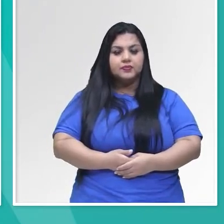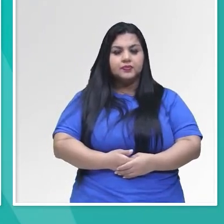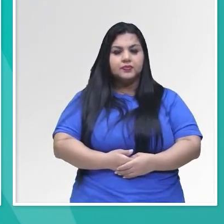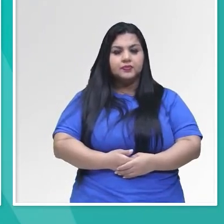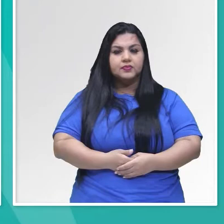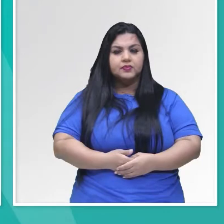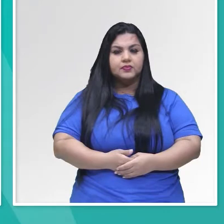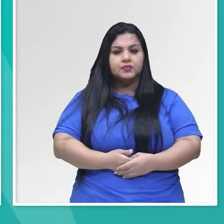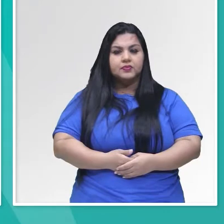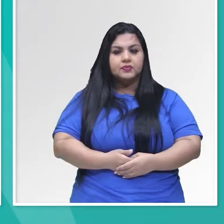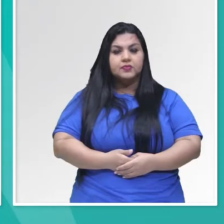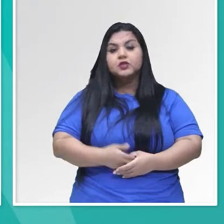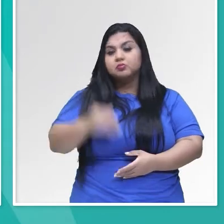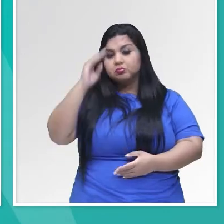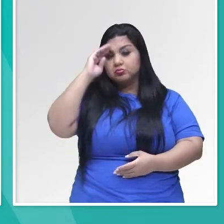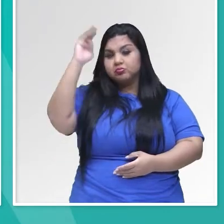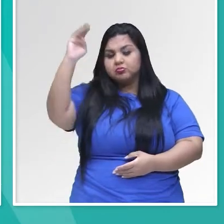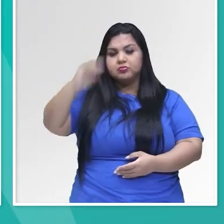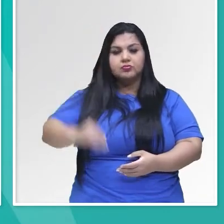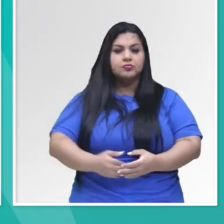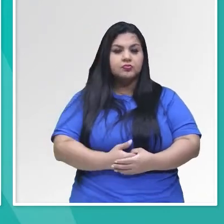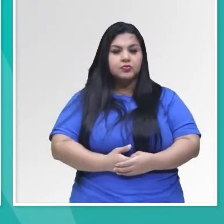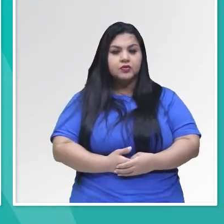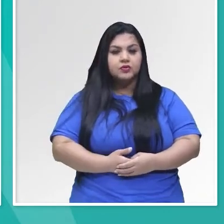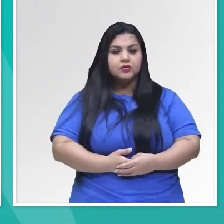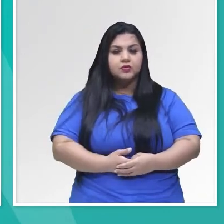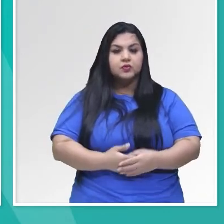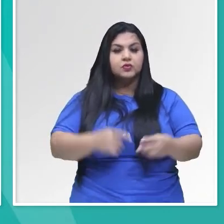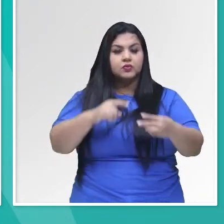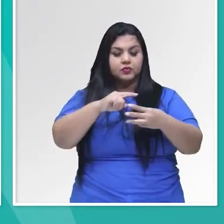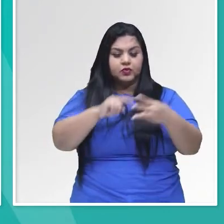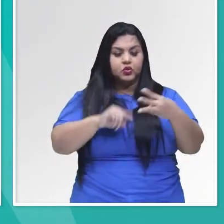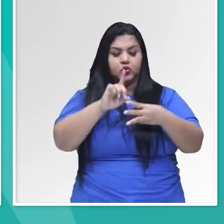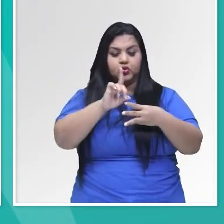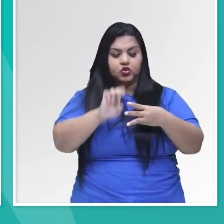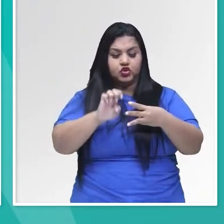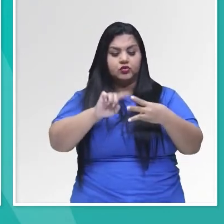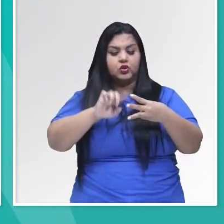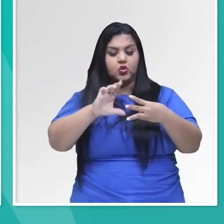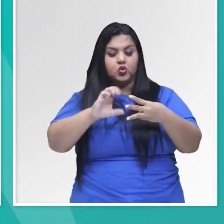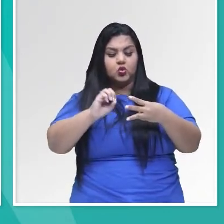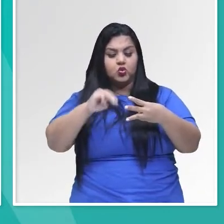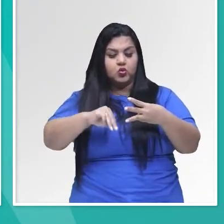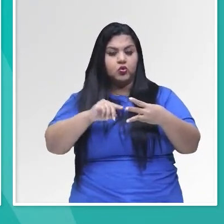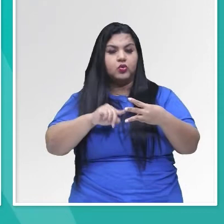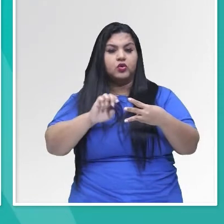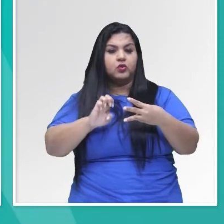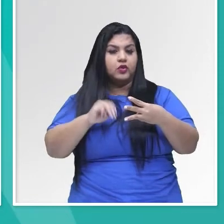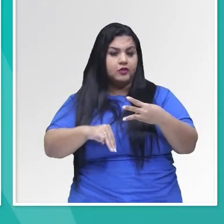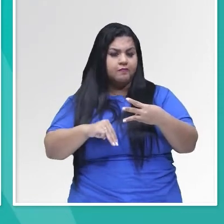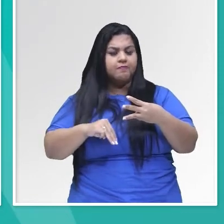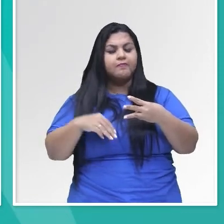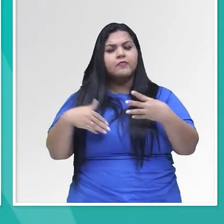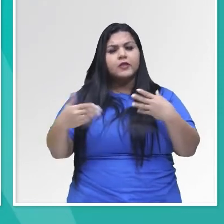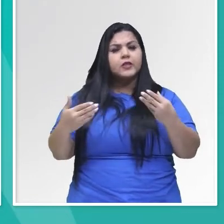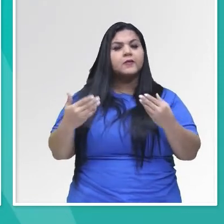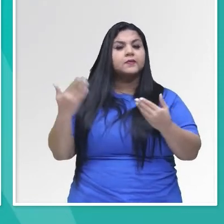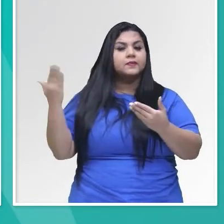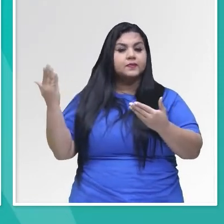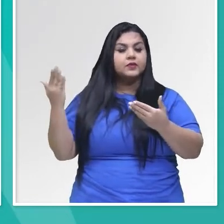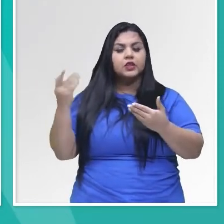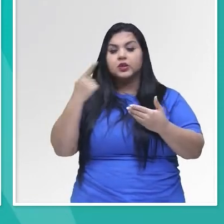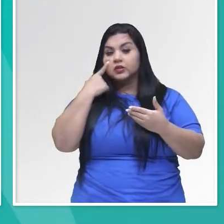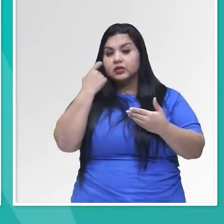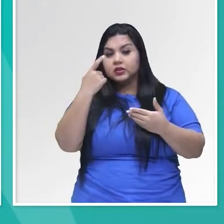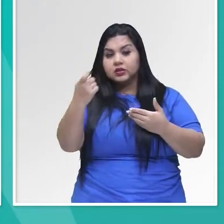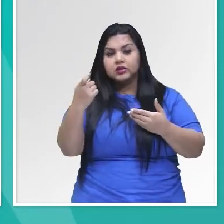3 especificamente. O de, o com e o em. Tá bom? É como, olha só que interessante